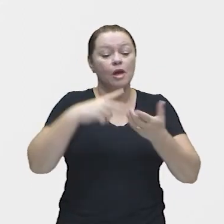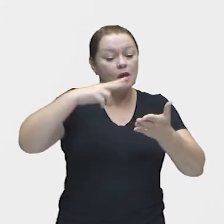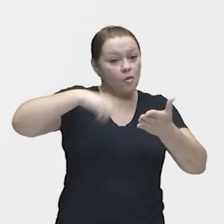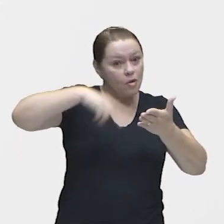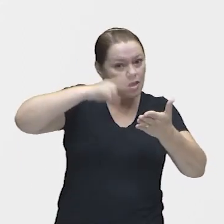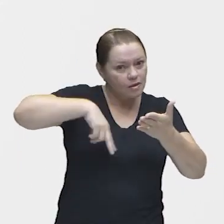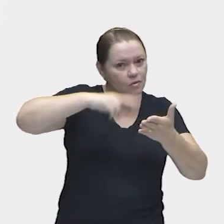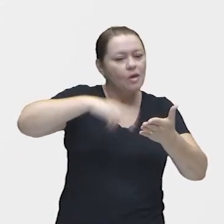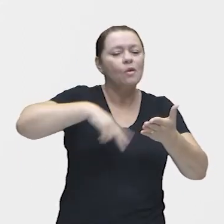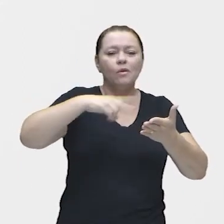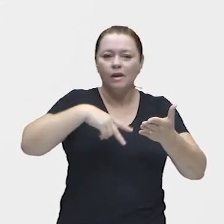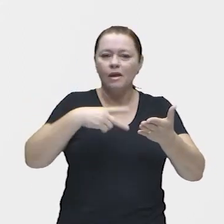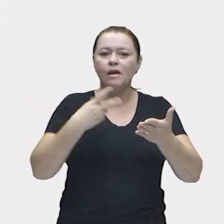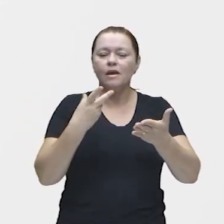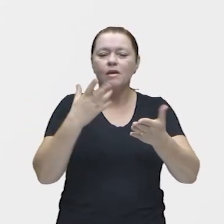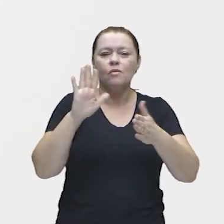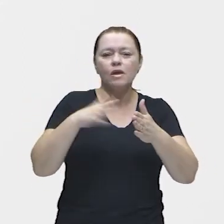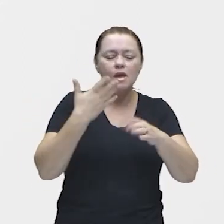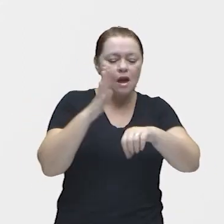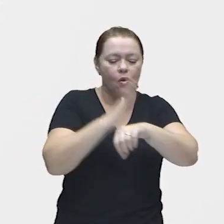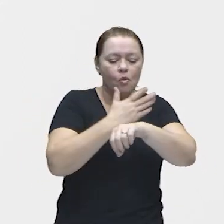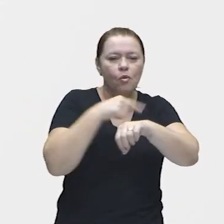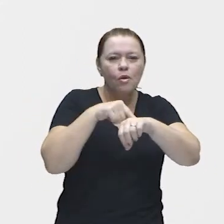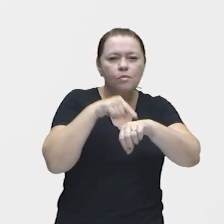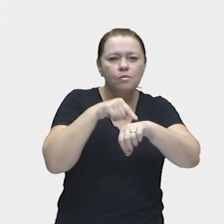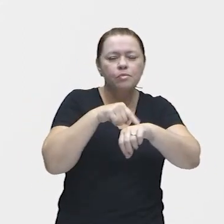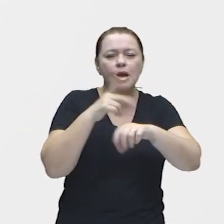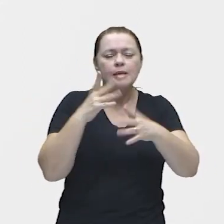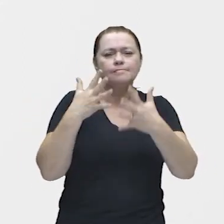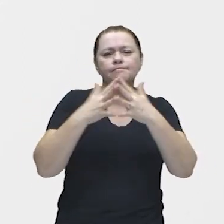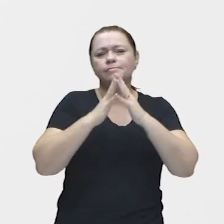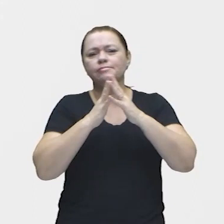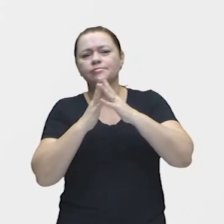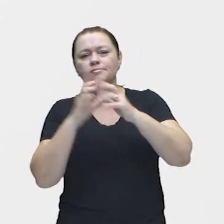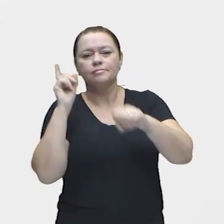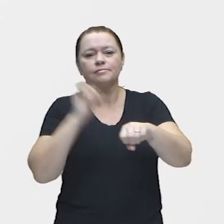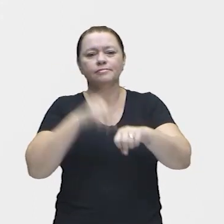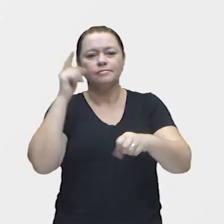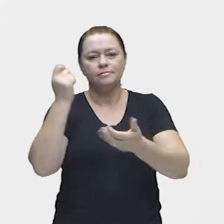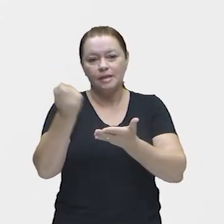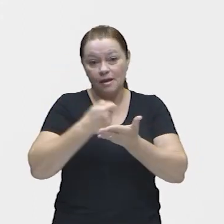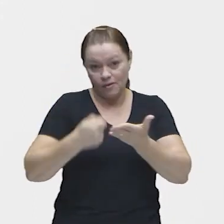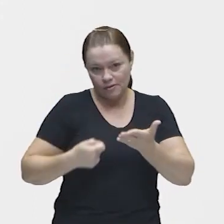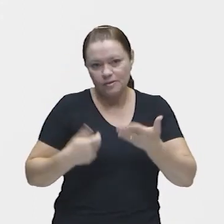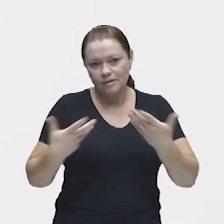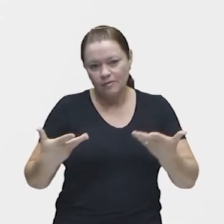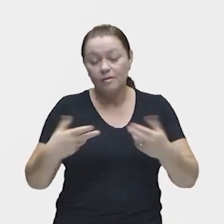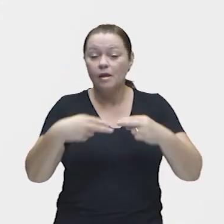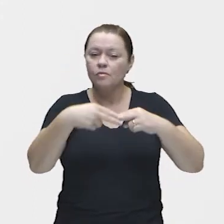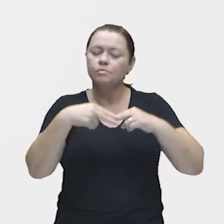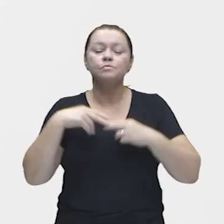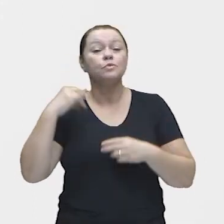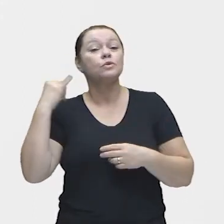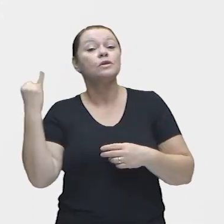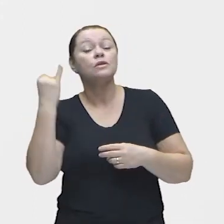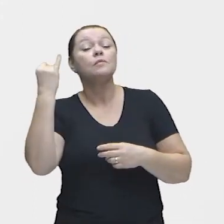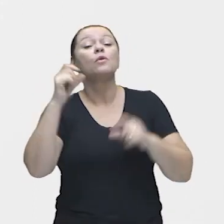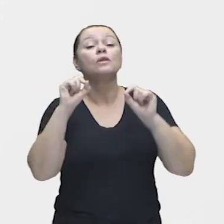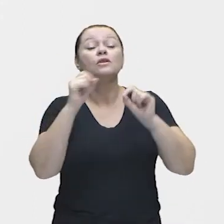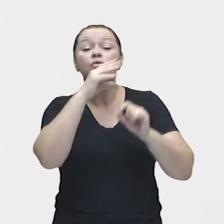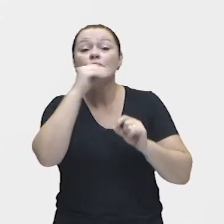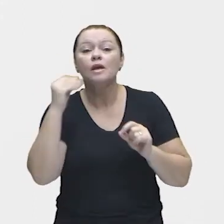em determinados momentos nos levam a confundir na hora de escrever. Por isso é importante o que, crianças?